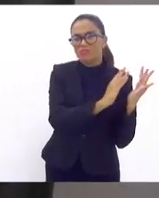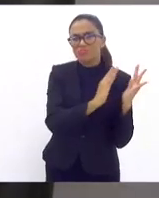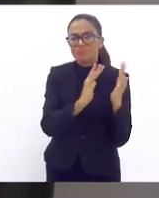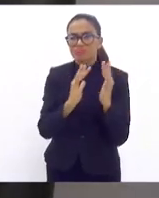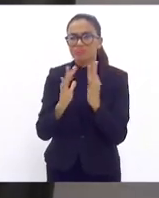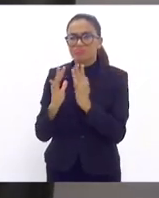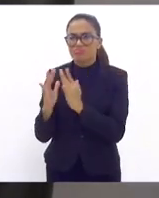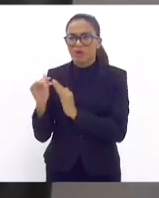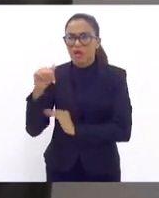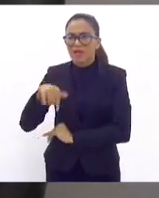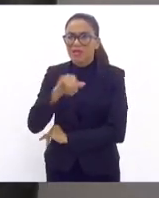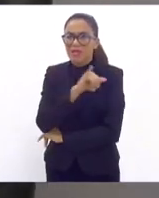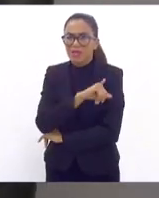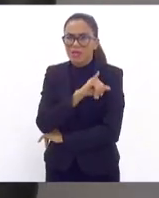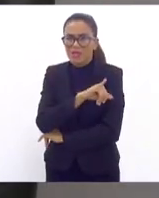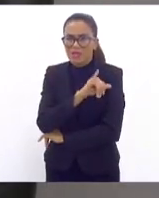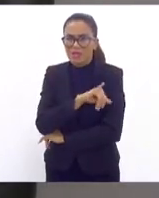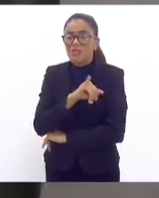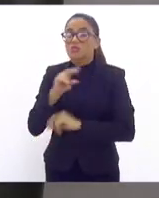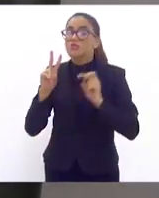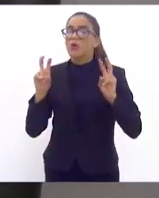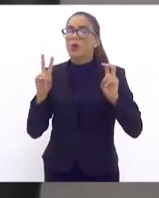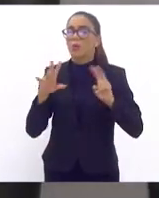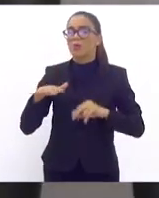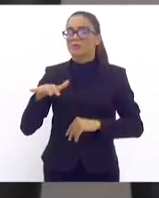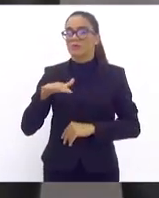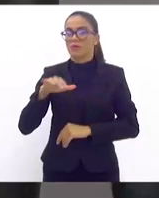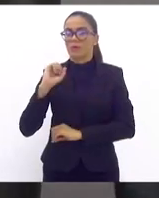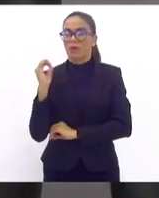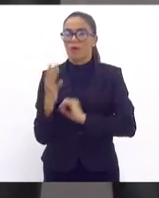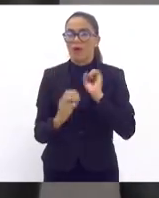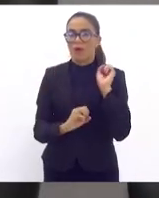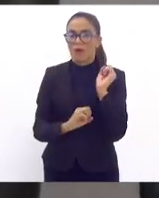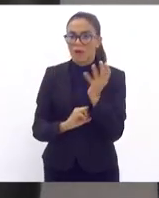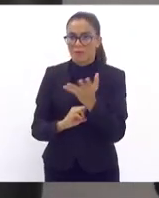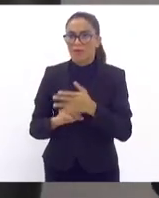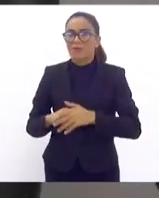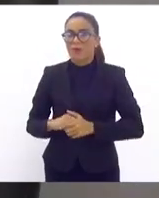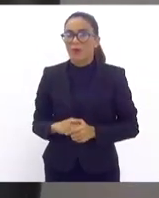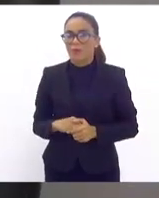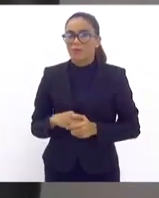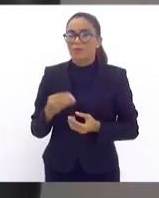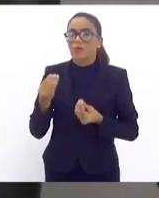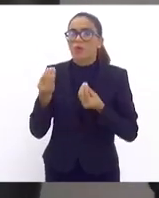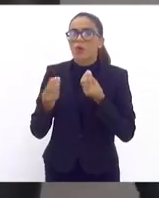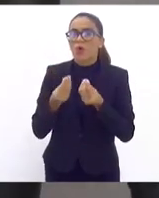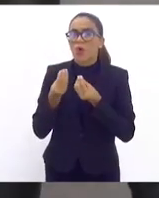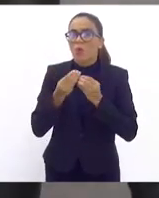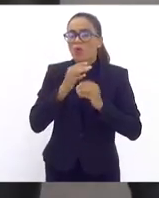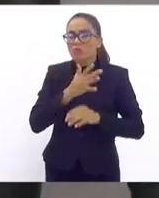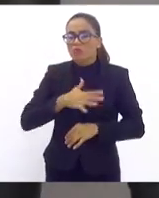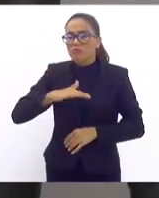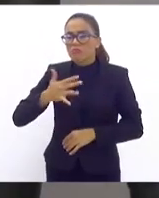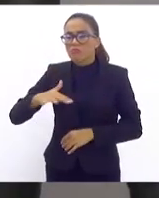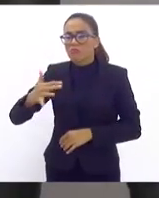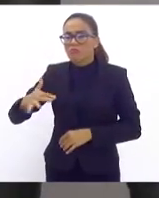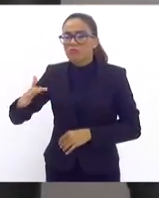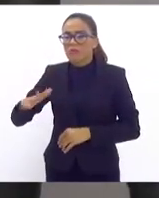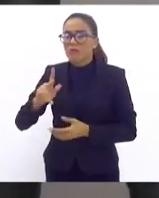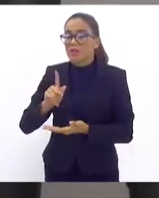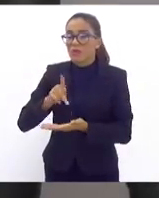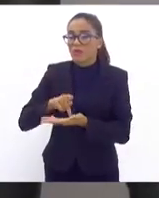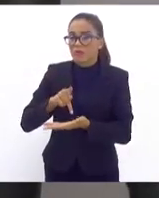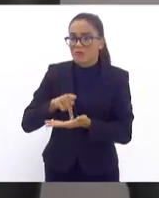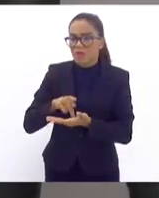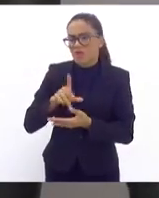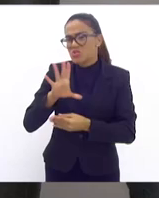Janeiro em relação às questões ambientais e do cuidado que a gente deve ter com as operações do mar. Eu, na verdade, queria colocar só um